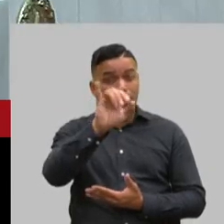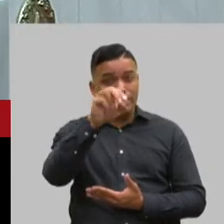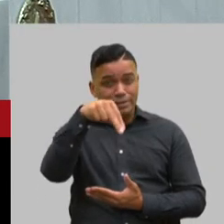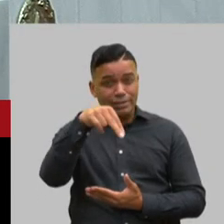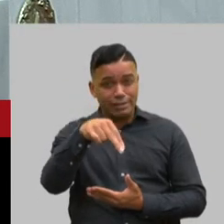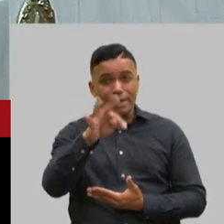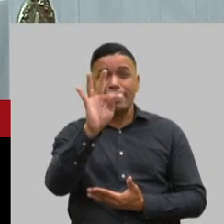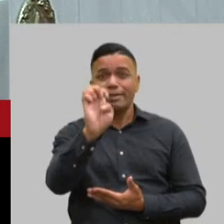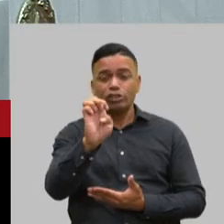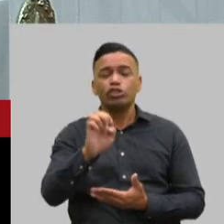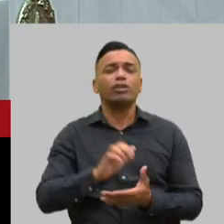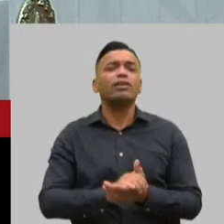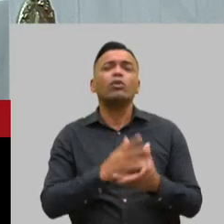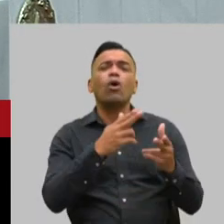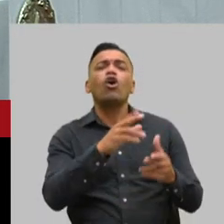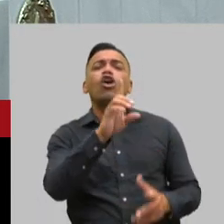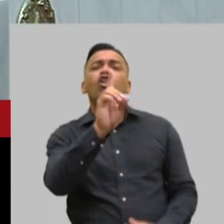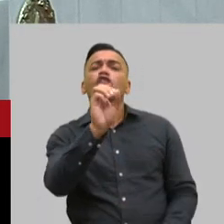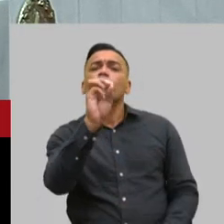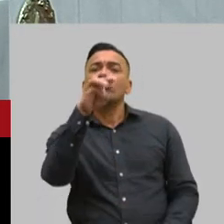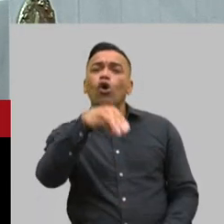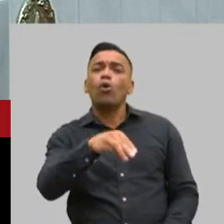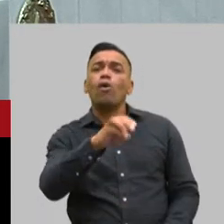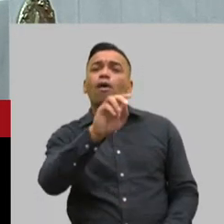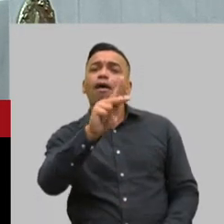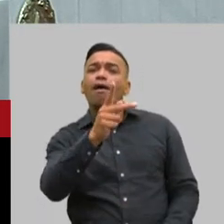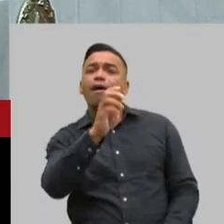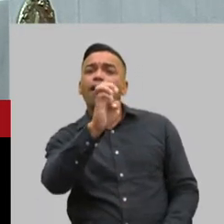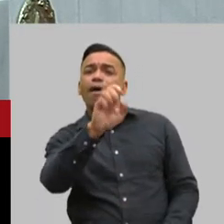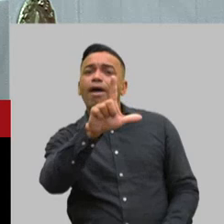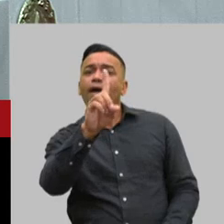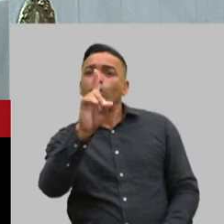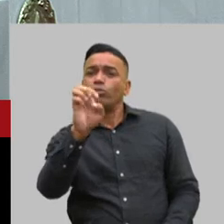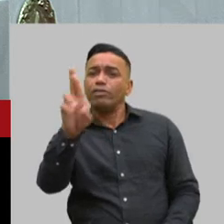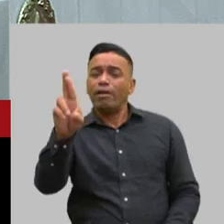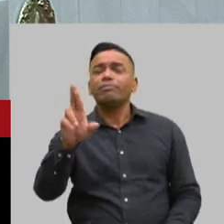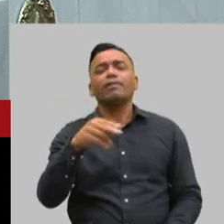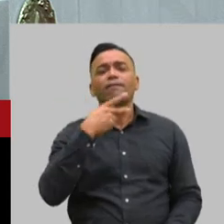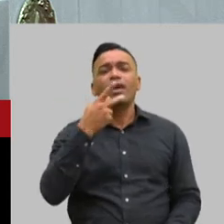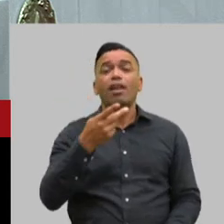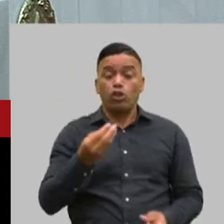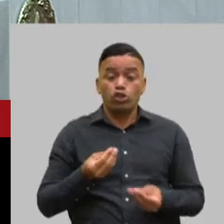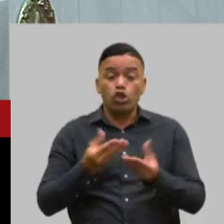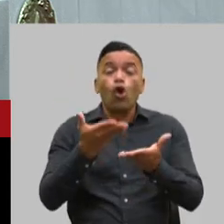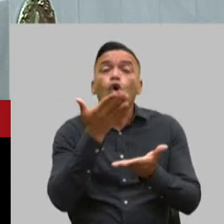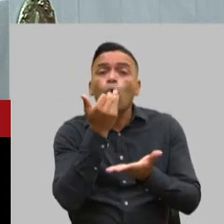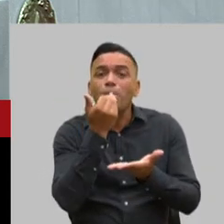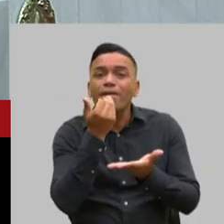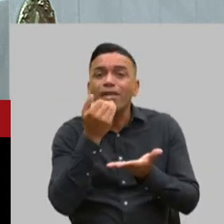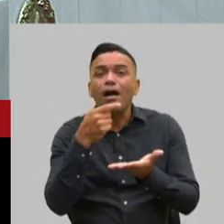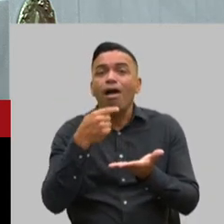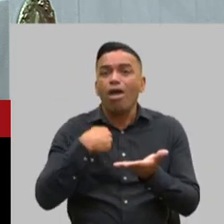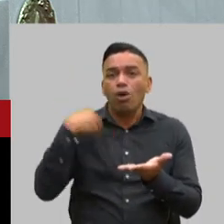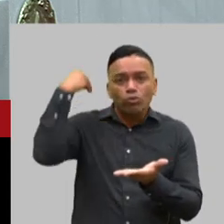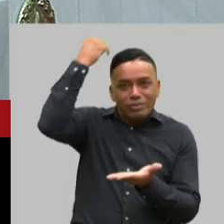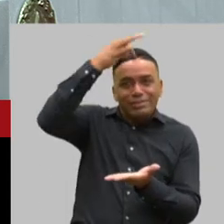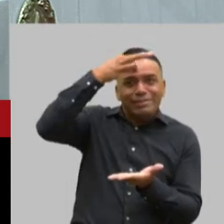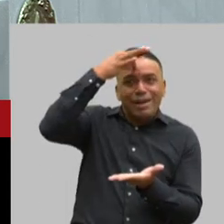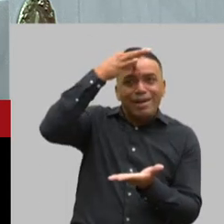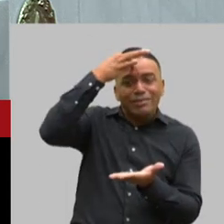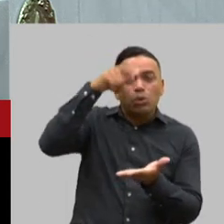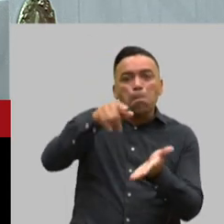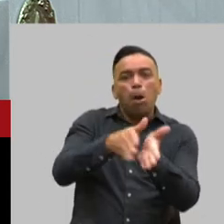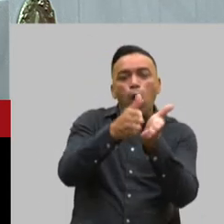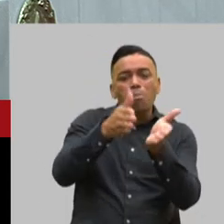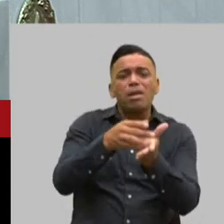saudoso Dom Hélder Câmara: quando dou comida aos pobres, me chamam de santo. Quando pergunto por que eles